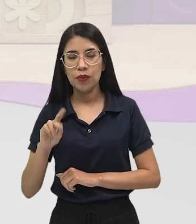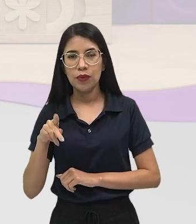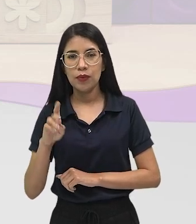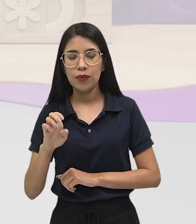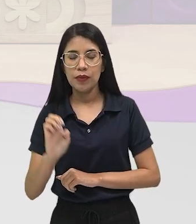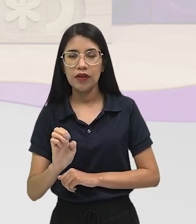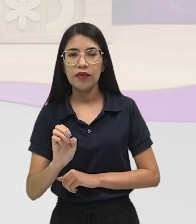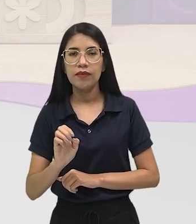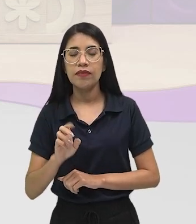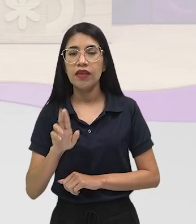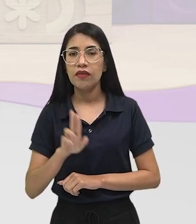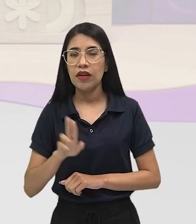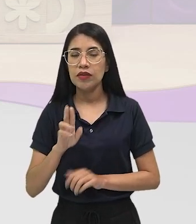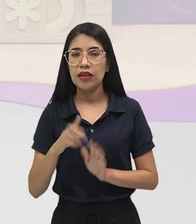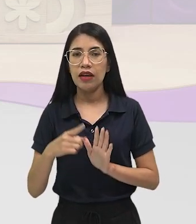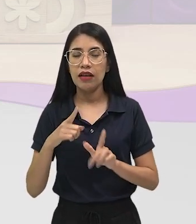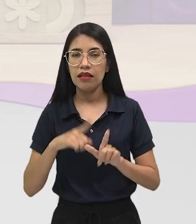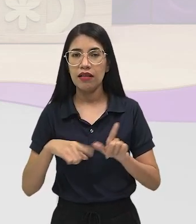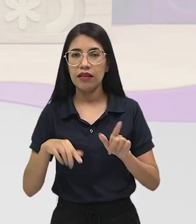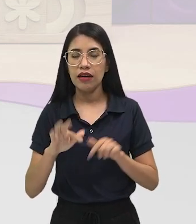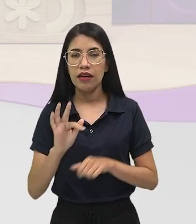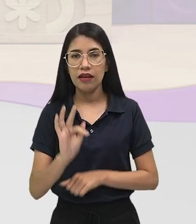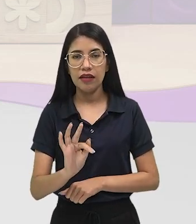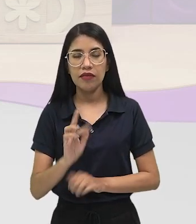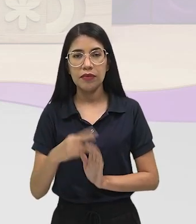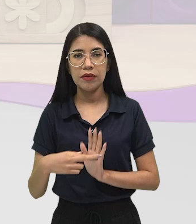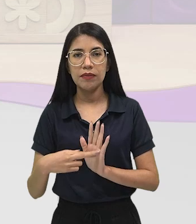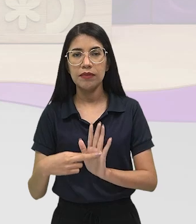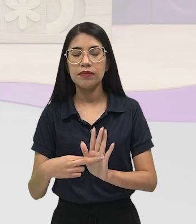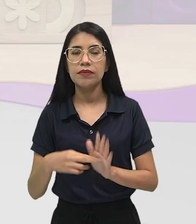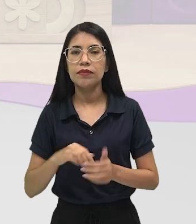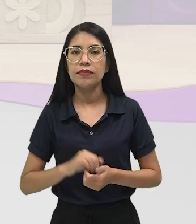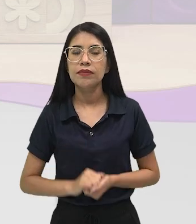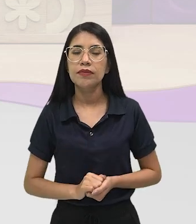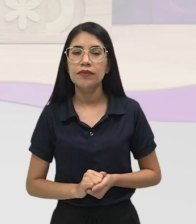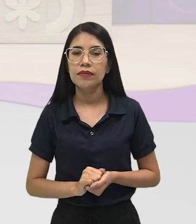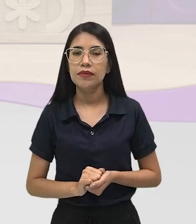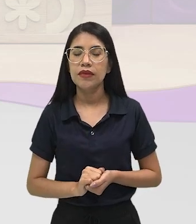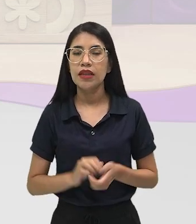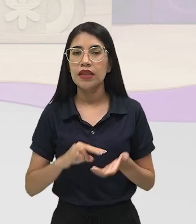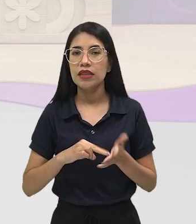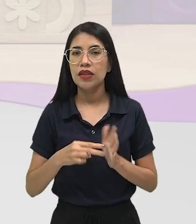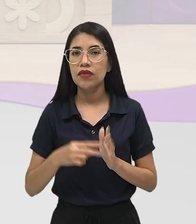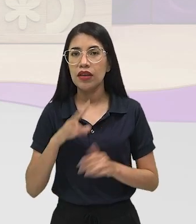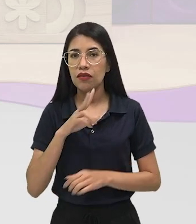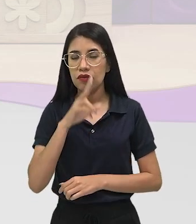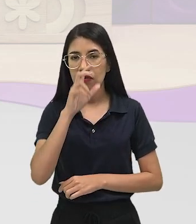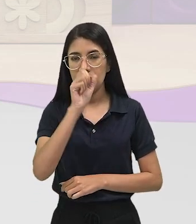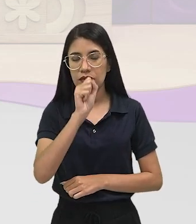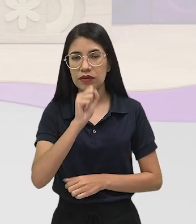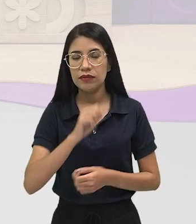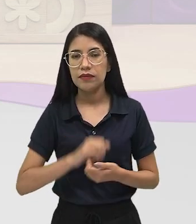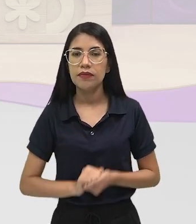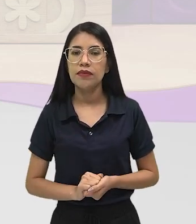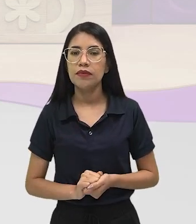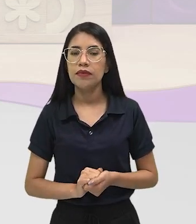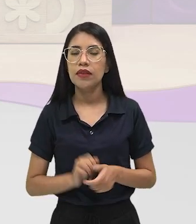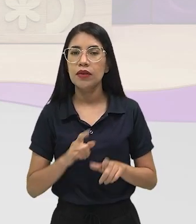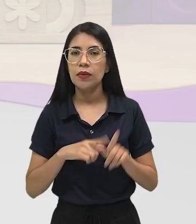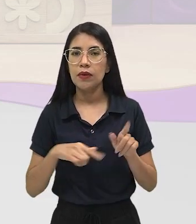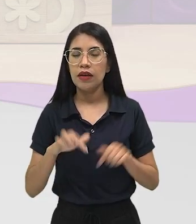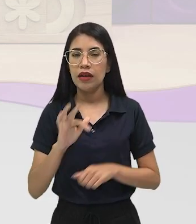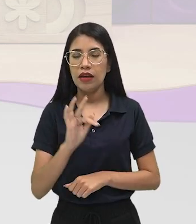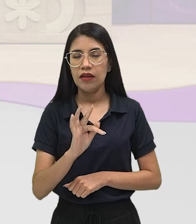usa até a primeira letra, que nós usamos na matemática muito isso, para significar aí a força. Então, essa força